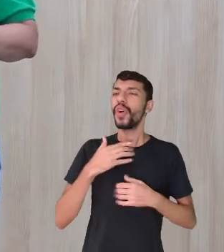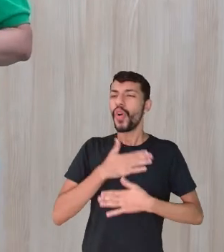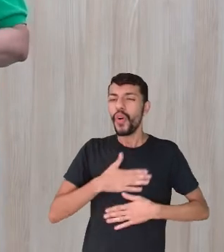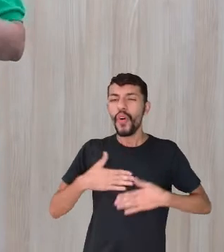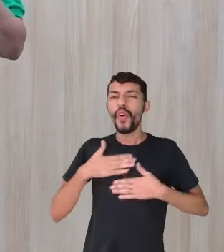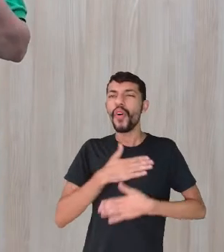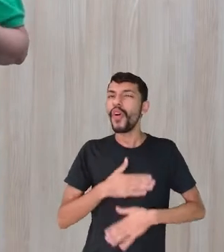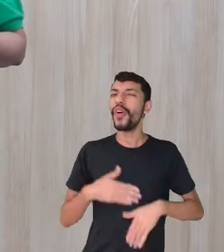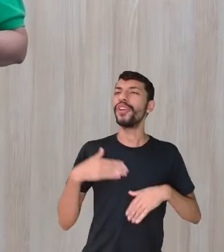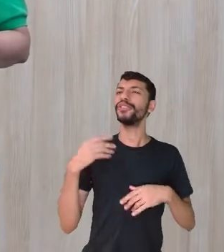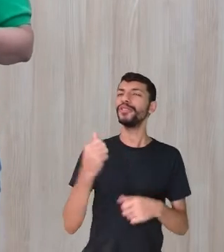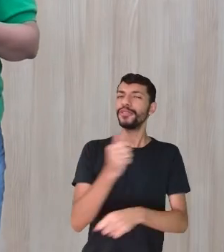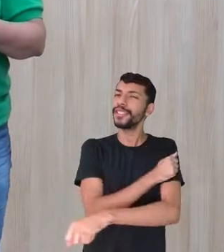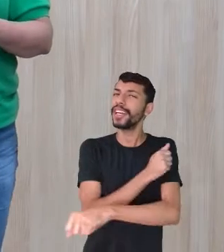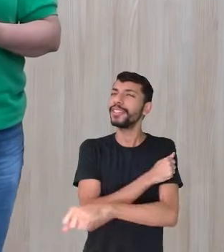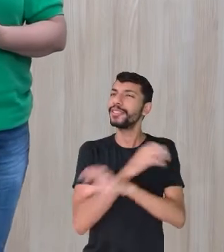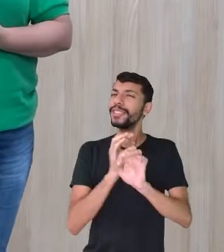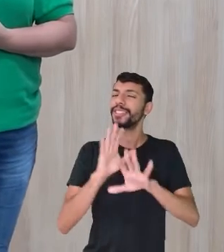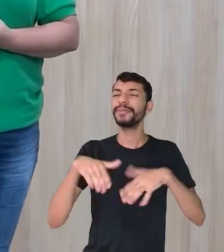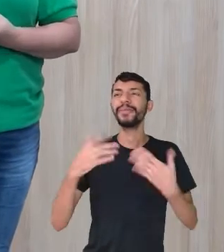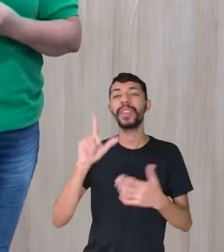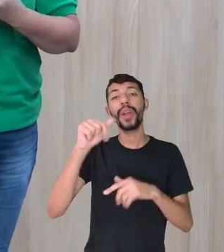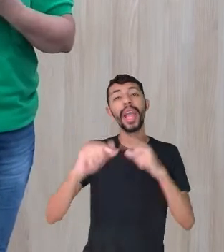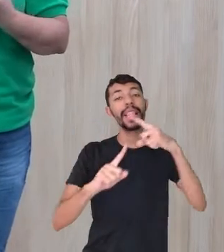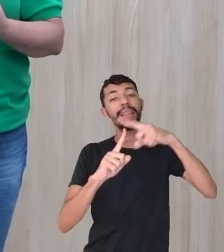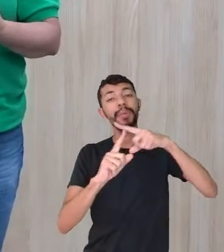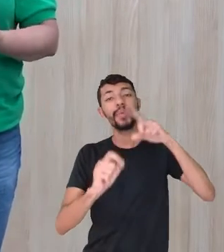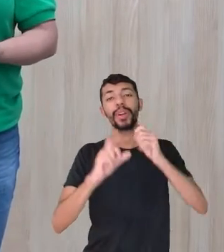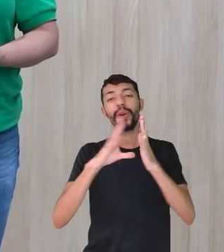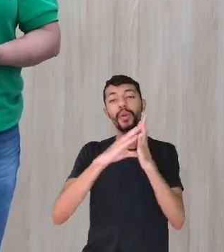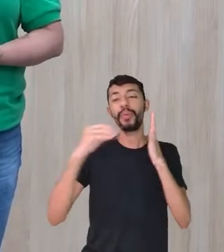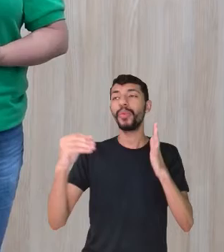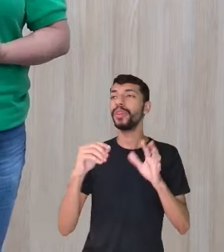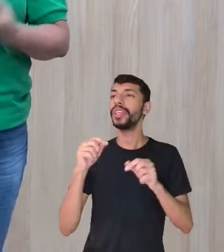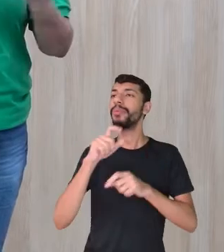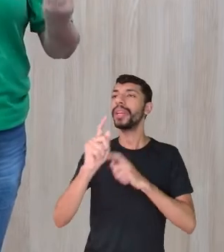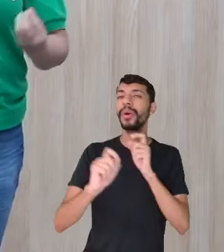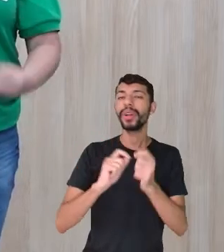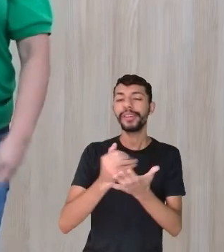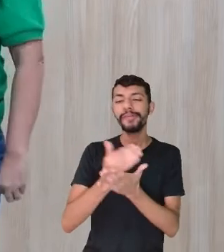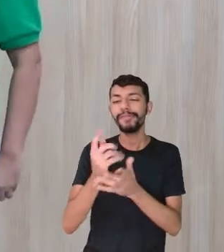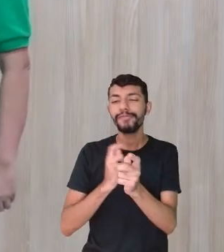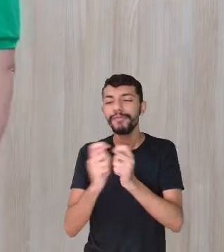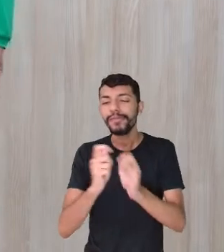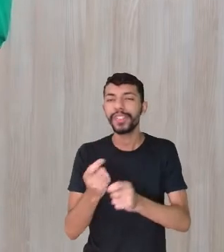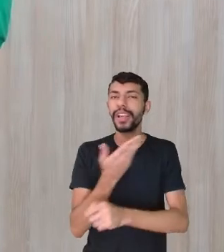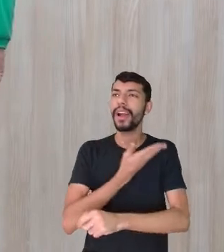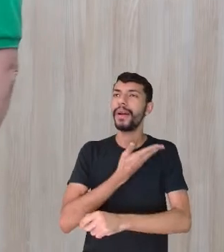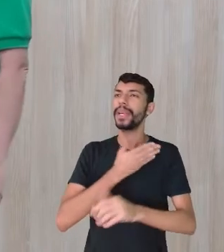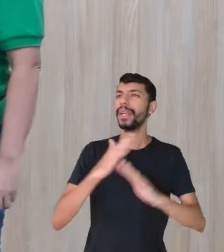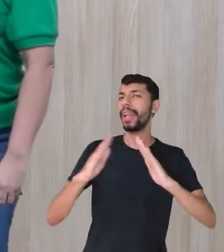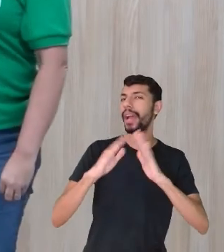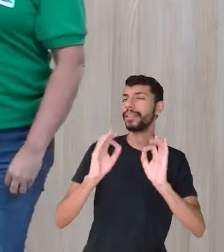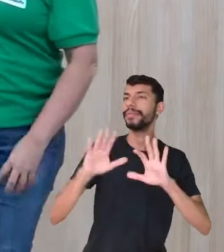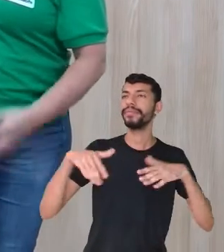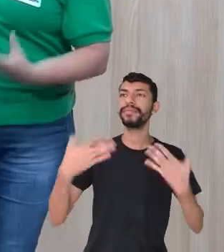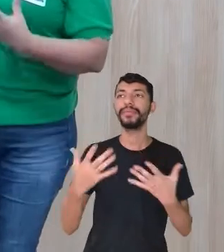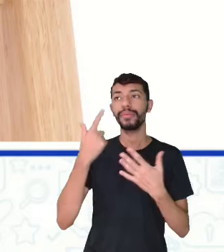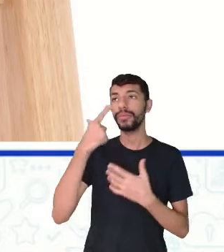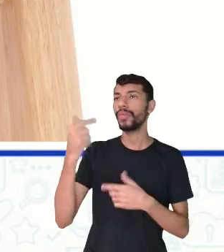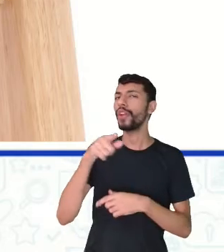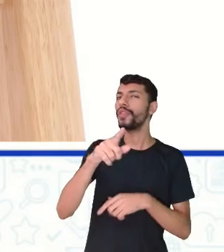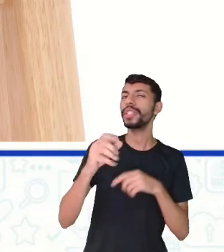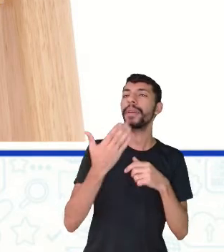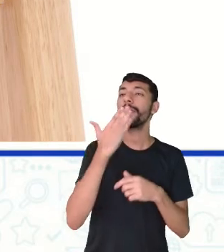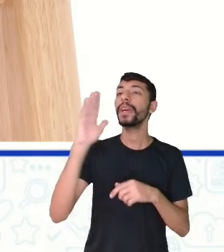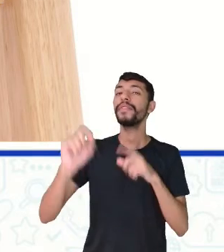Essa entrevista é tipo um modelo para você começar a entrevistar o seu colega, alguém na sua casa. Então, vamos lá. Você